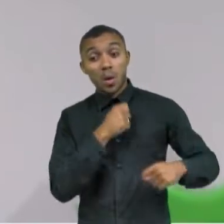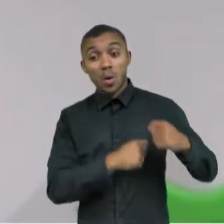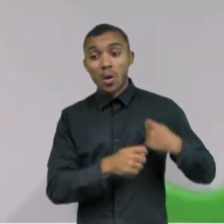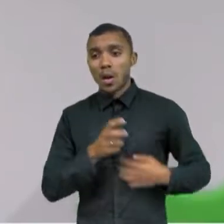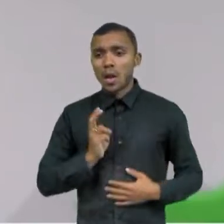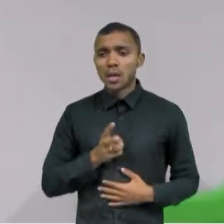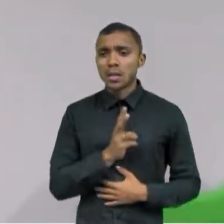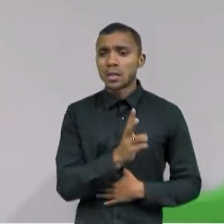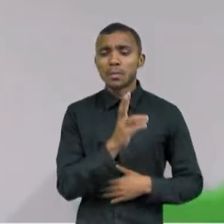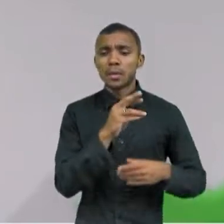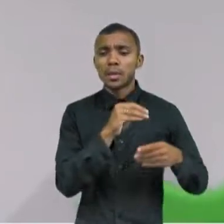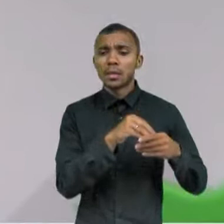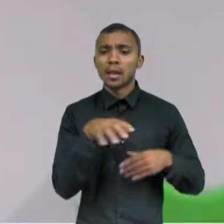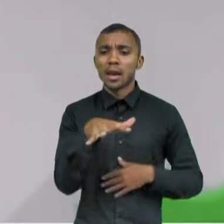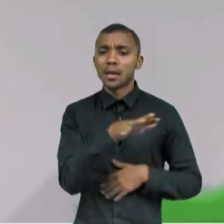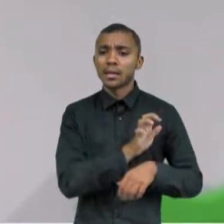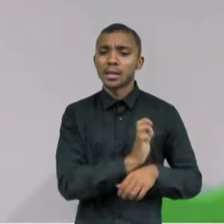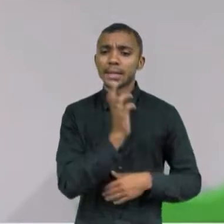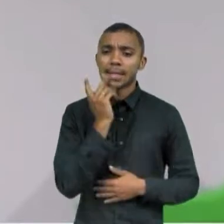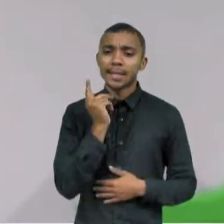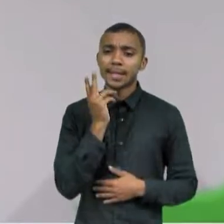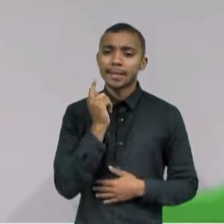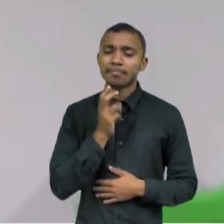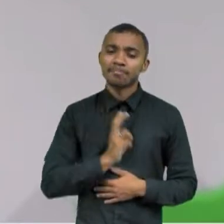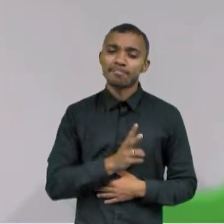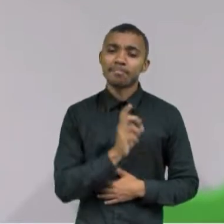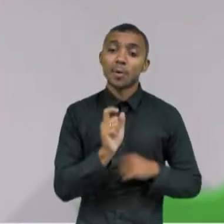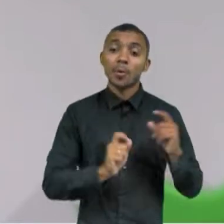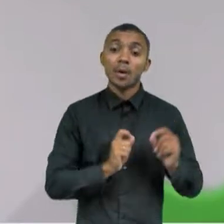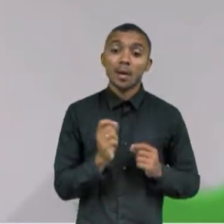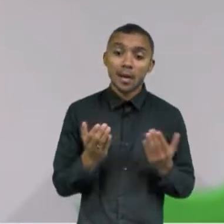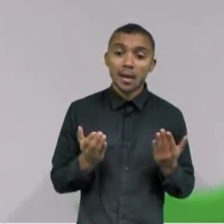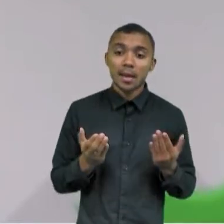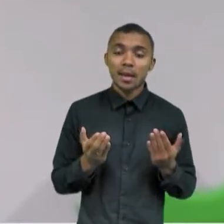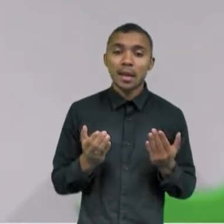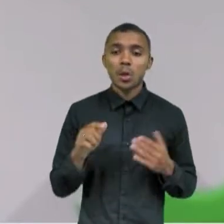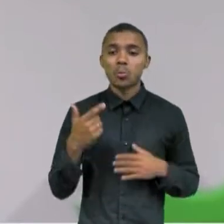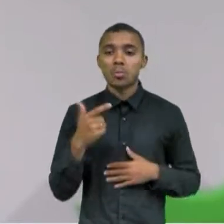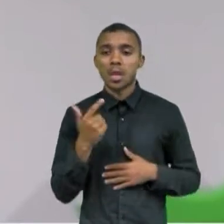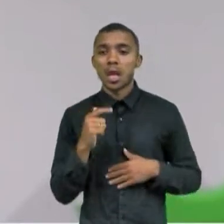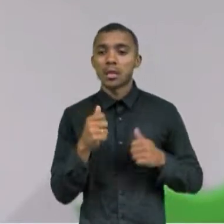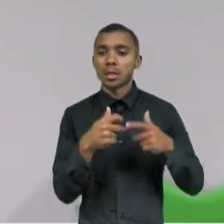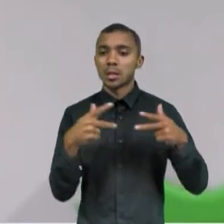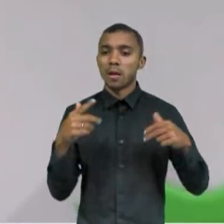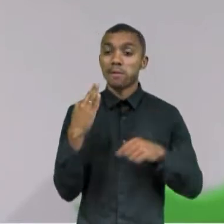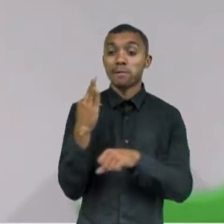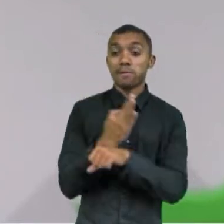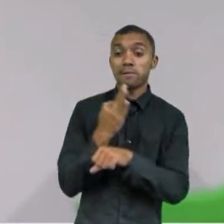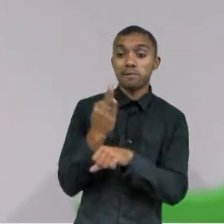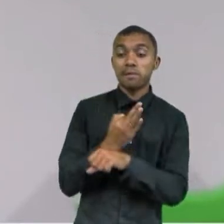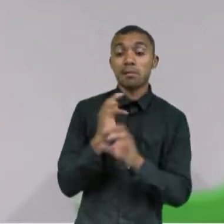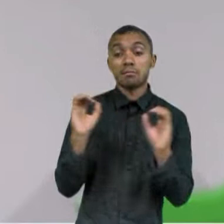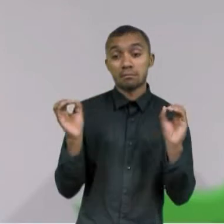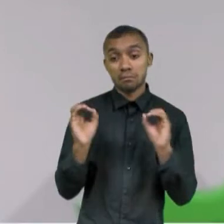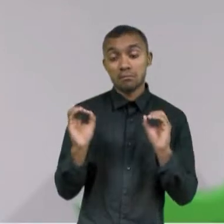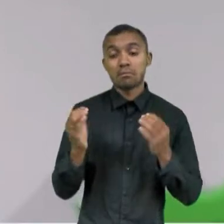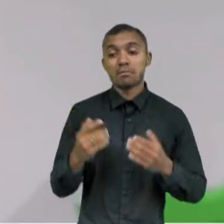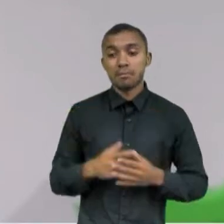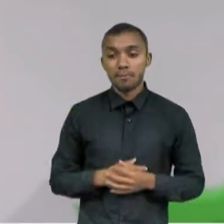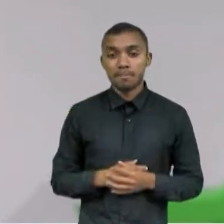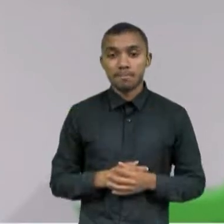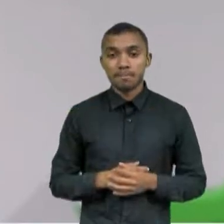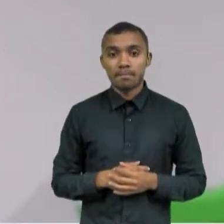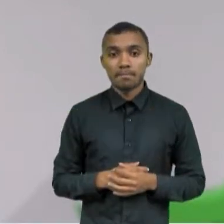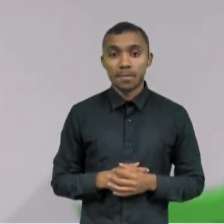de ser essencialmente um cearense, um homem irreverente, um homem sem grandes formalidades, né? E essa capa